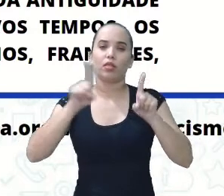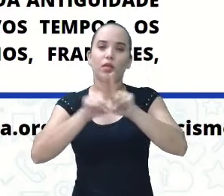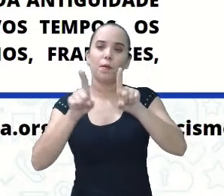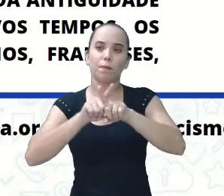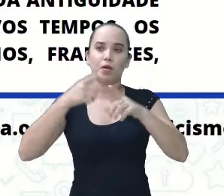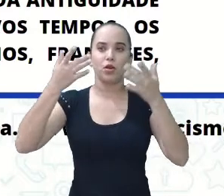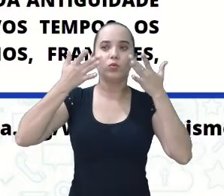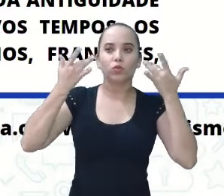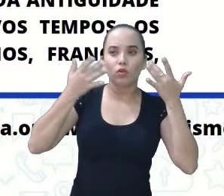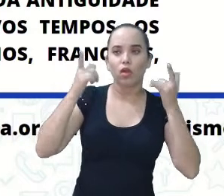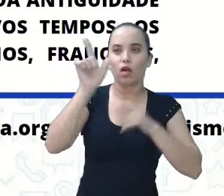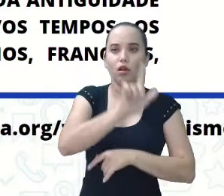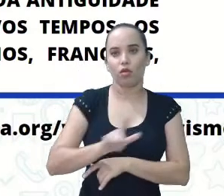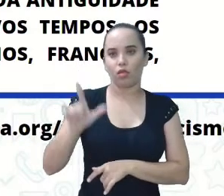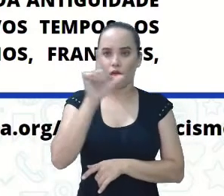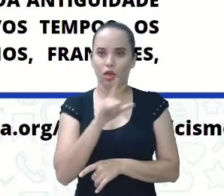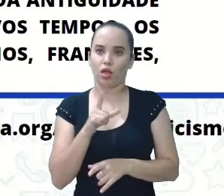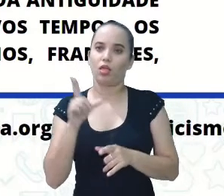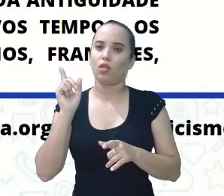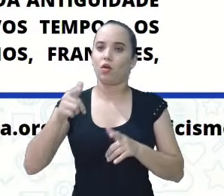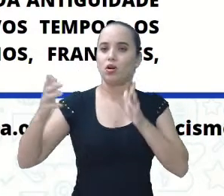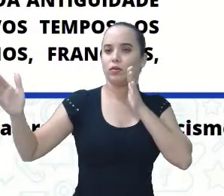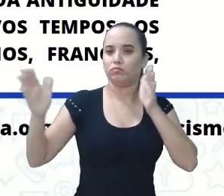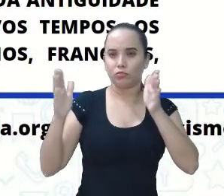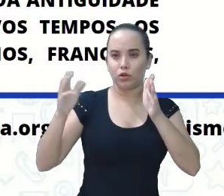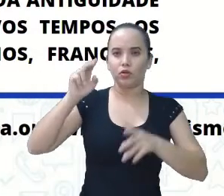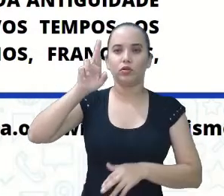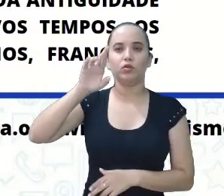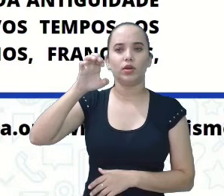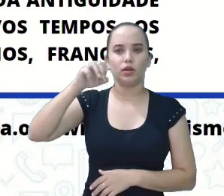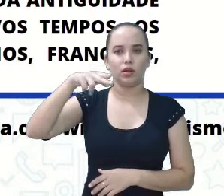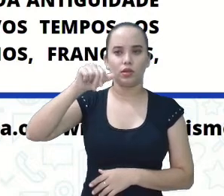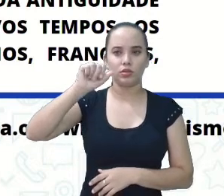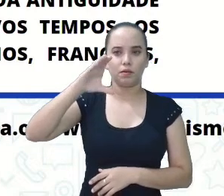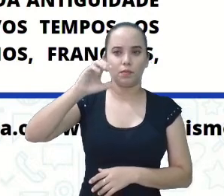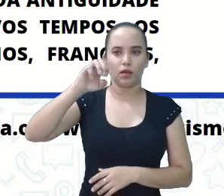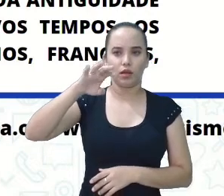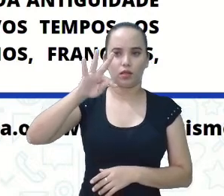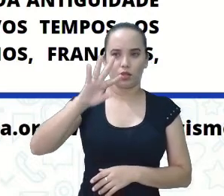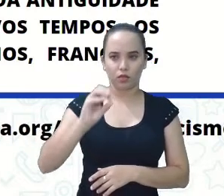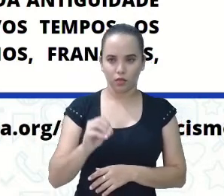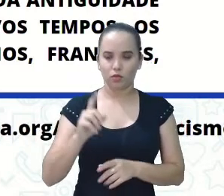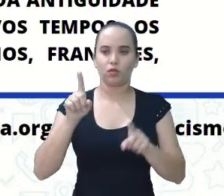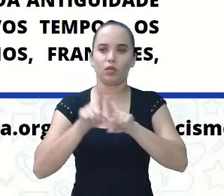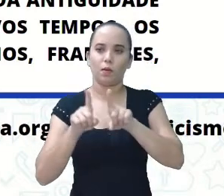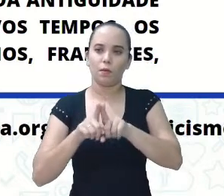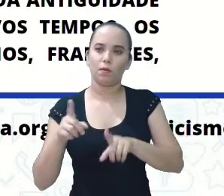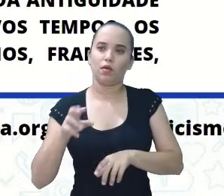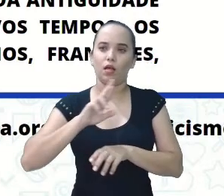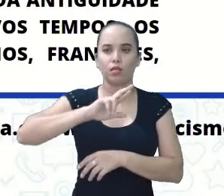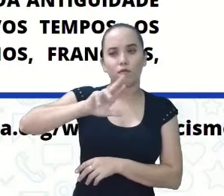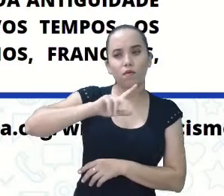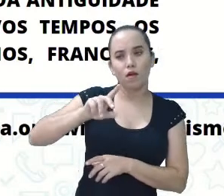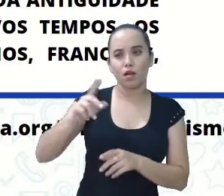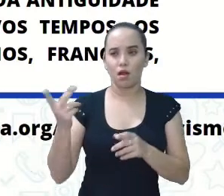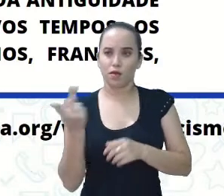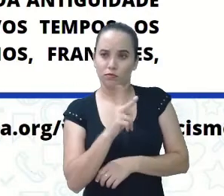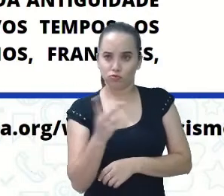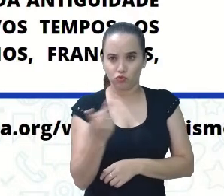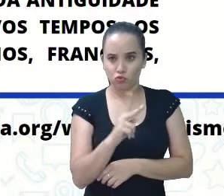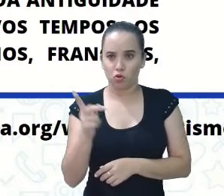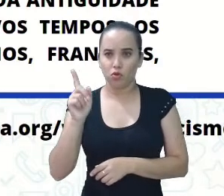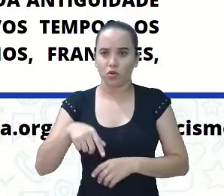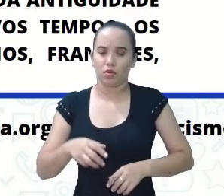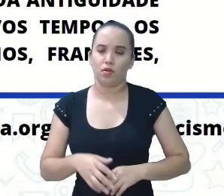o classicismo da antiguidade clássica são as adaptações aos ideais problemas dos novos tempos, tá? Os primeiros